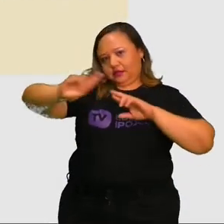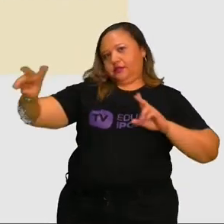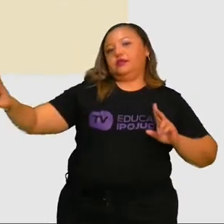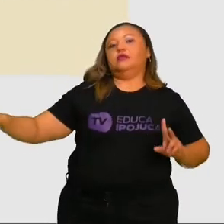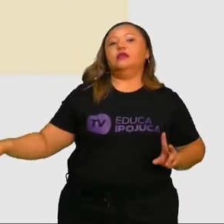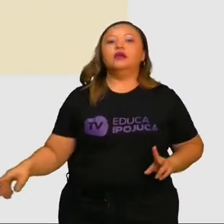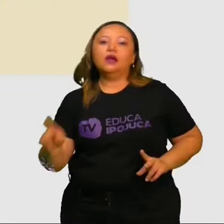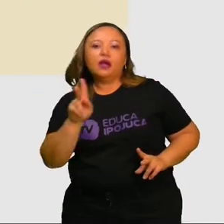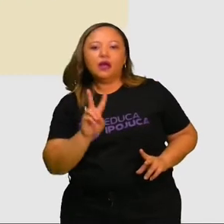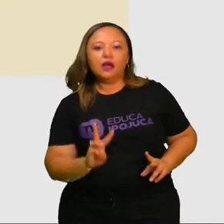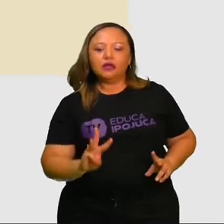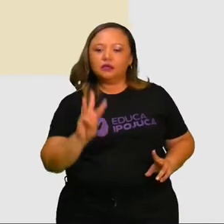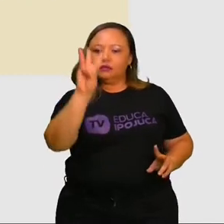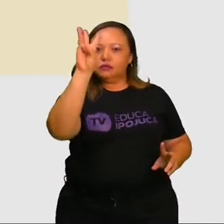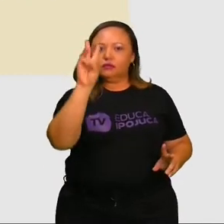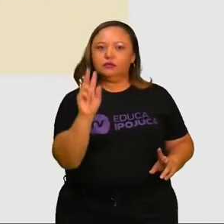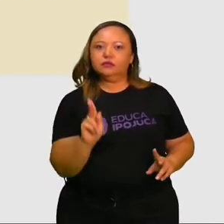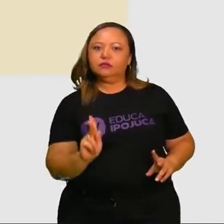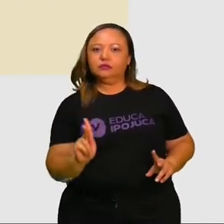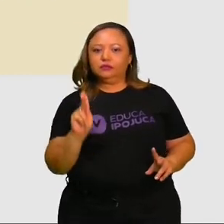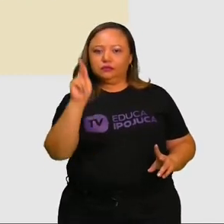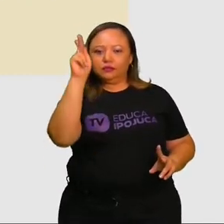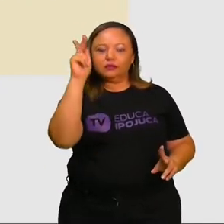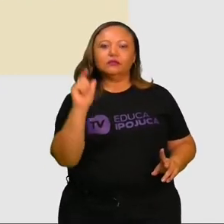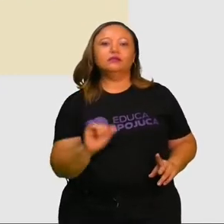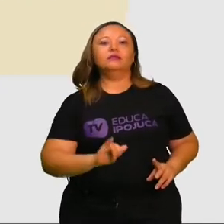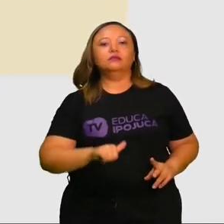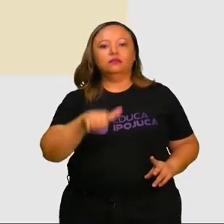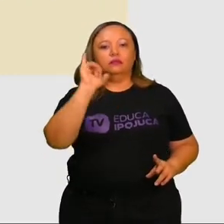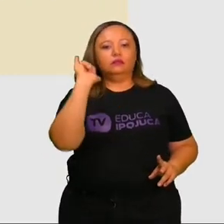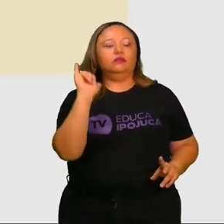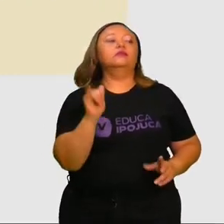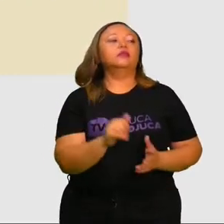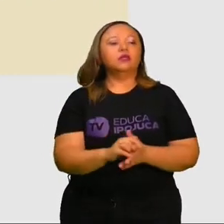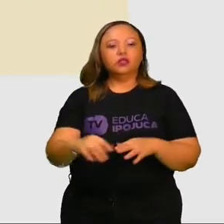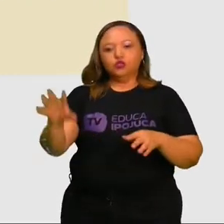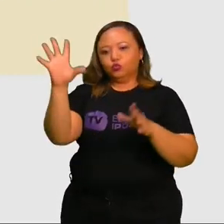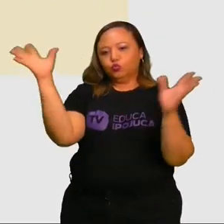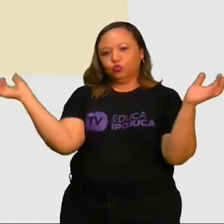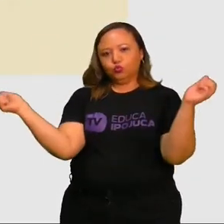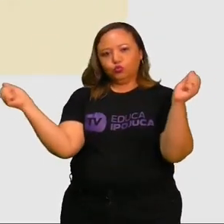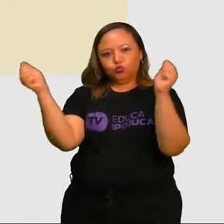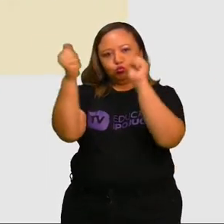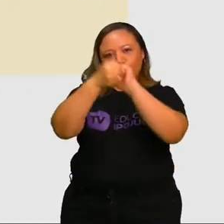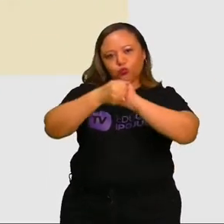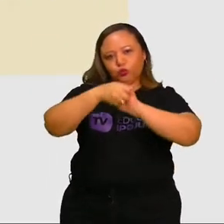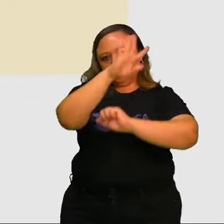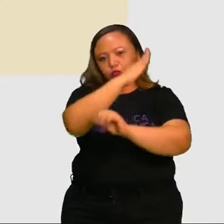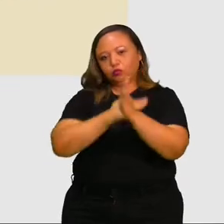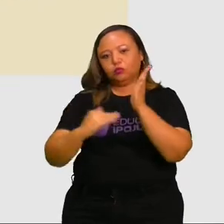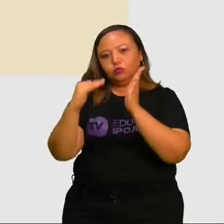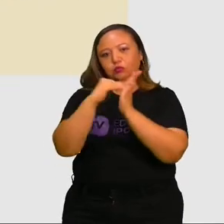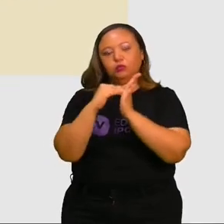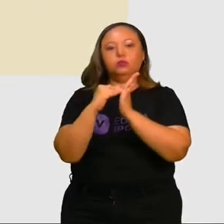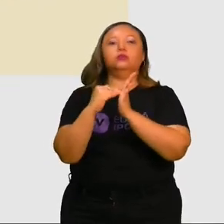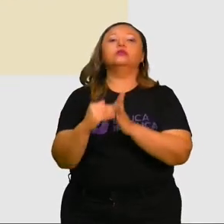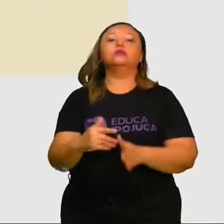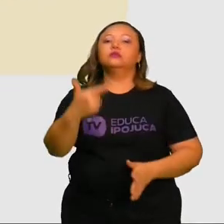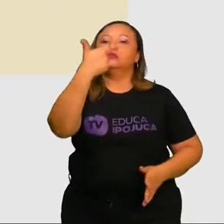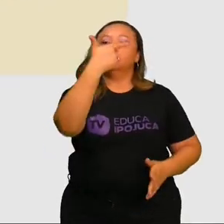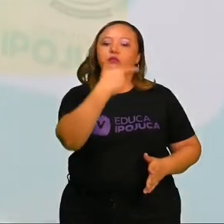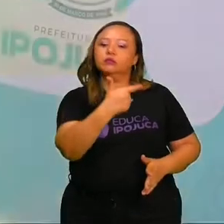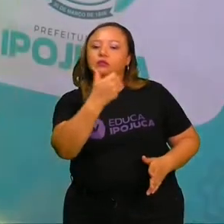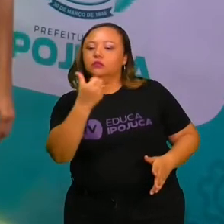Então, juntando as 18 consoantes, as 5 vogais e as 3 estrangeiras, nós chegamos ao total